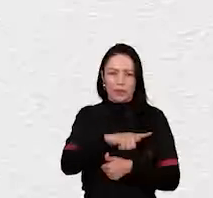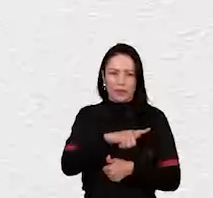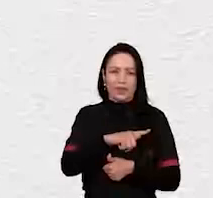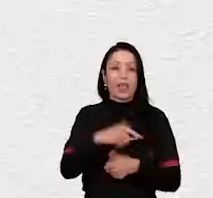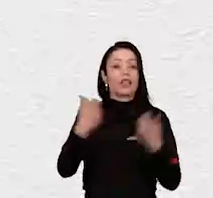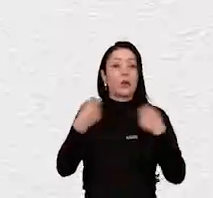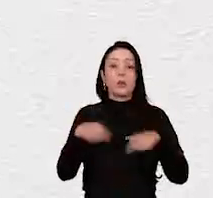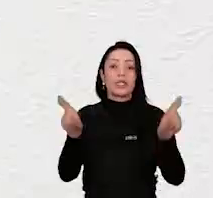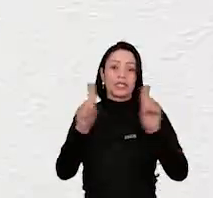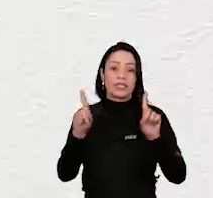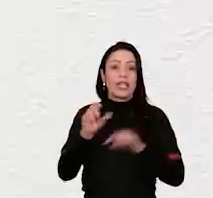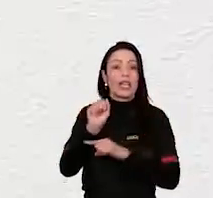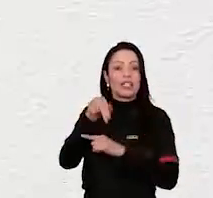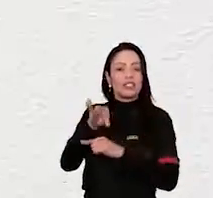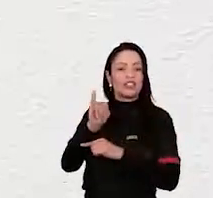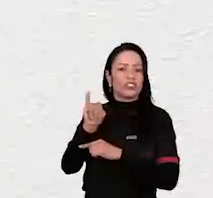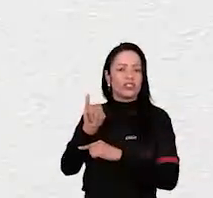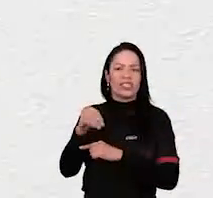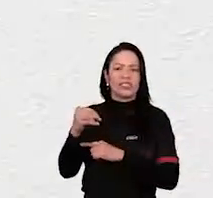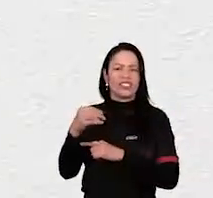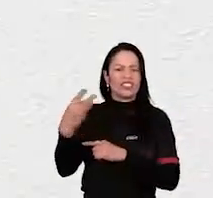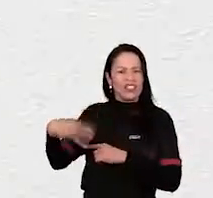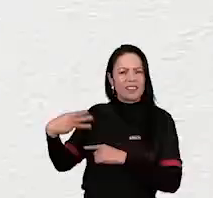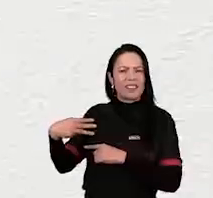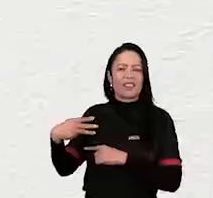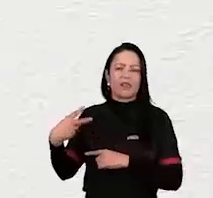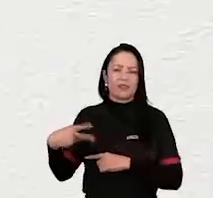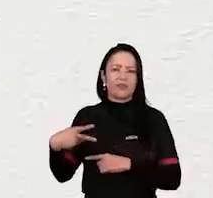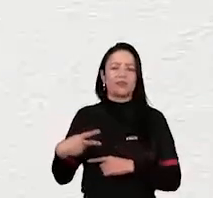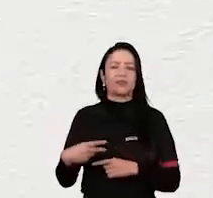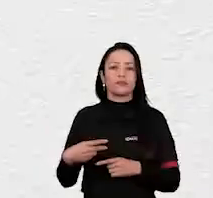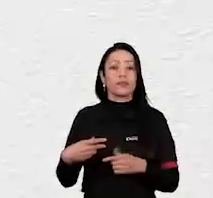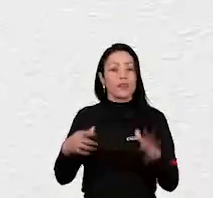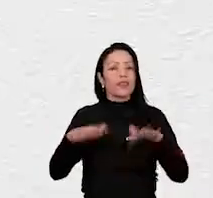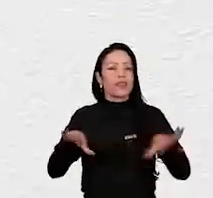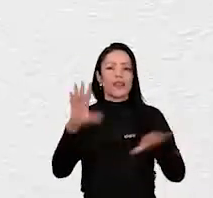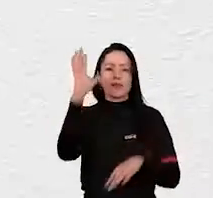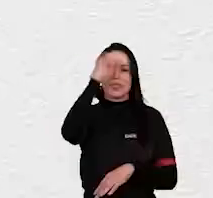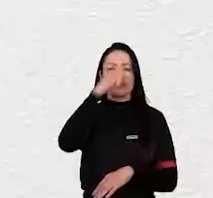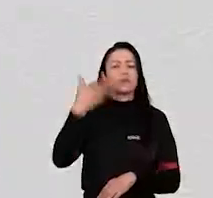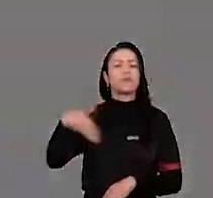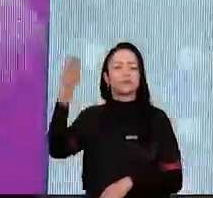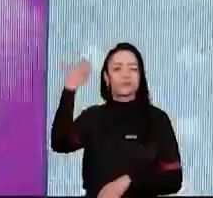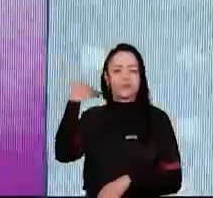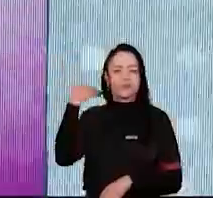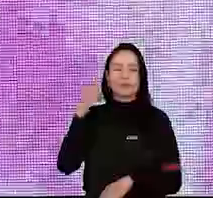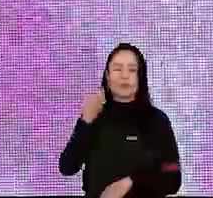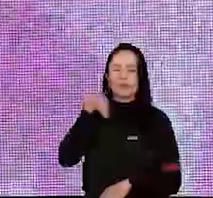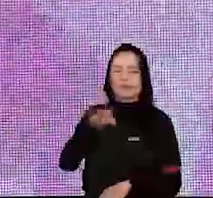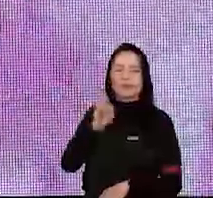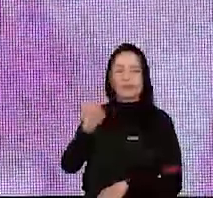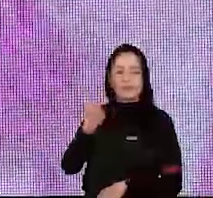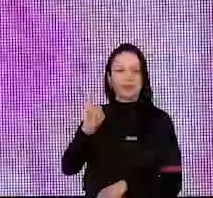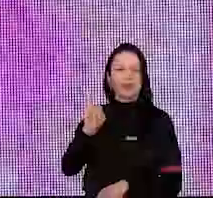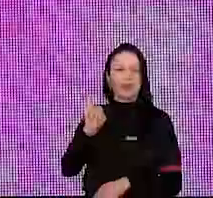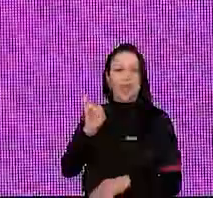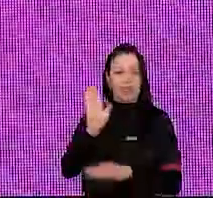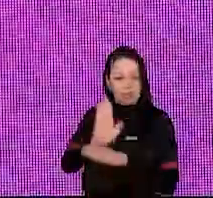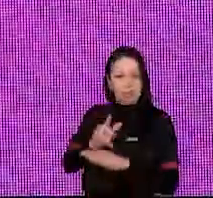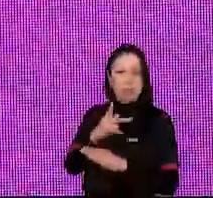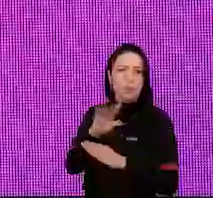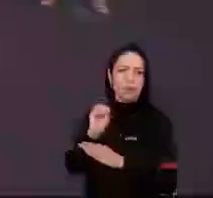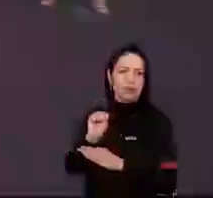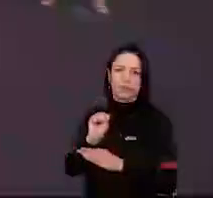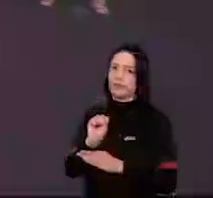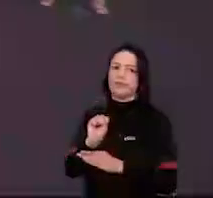antibióticos realmente, né, de terceira linha e até segunda. E até porque a gente aprendeu lá atrás, né, que antibiótico não age em cima de pus, né?